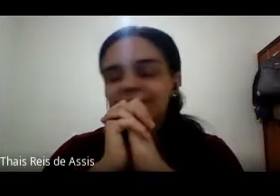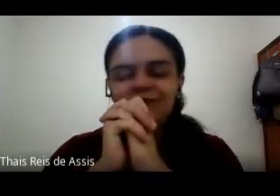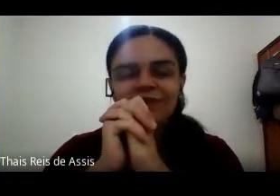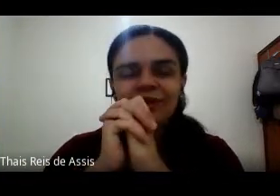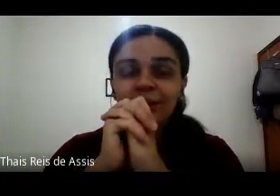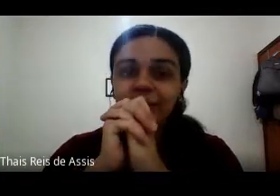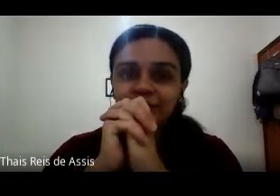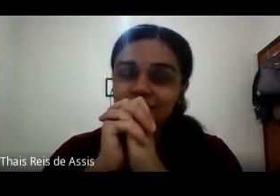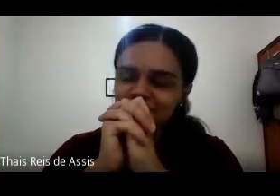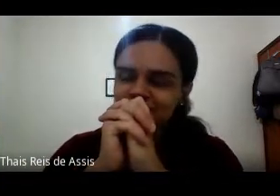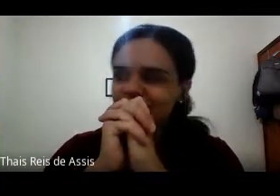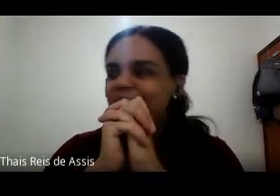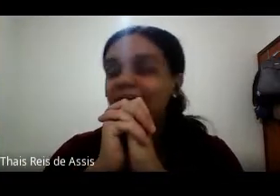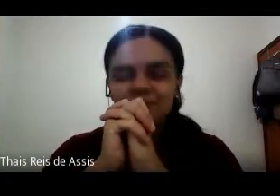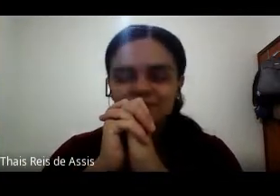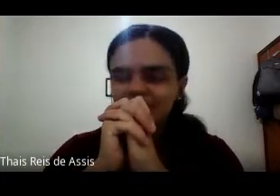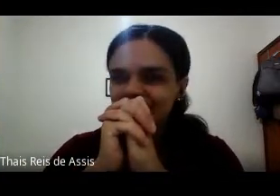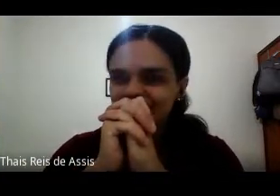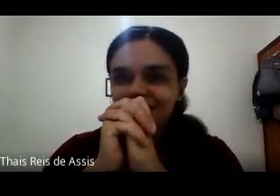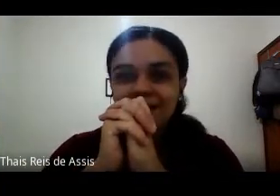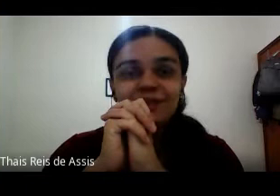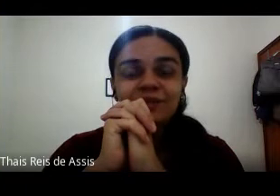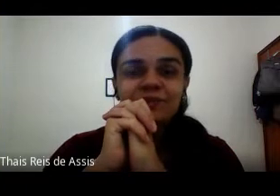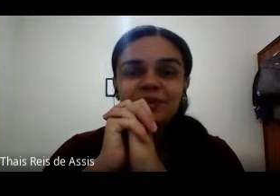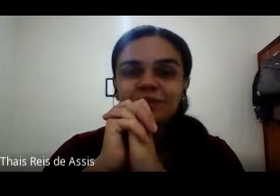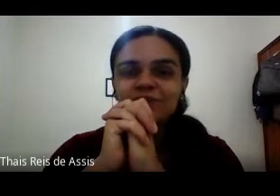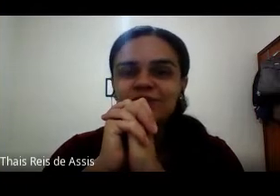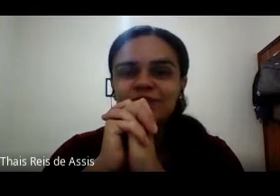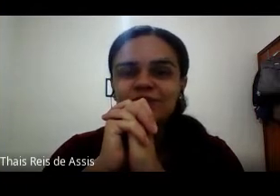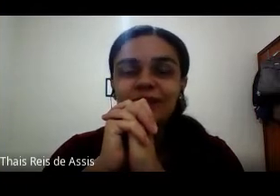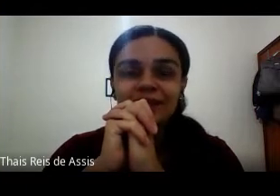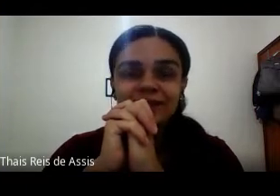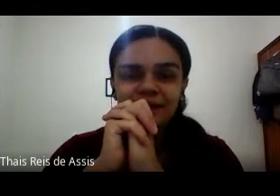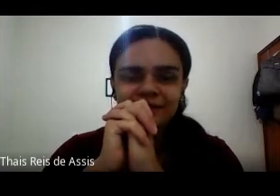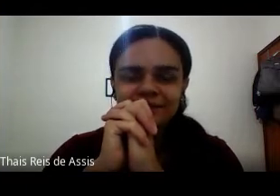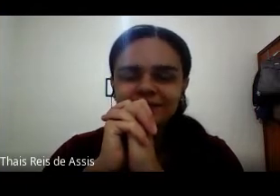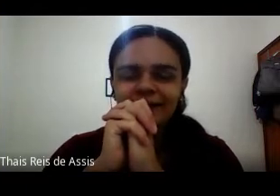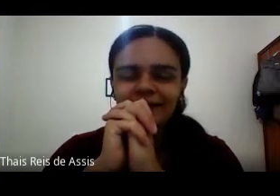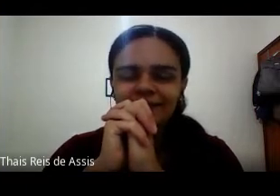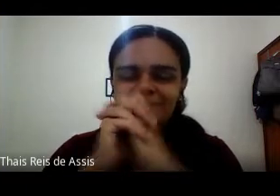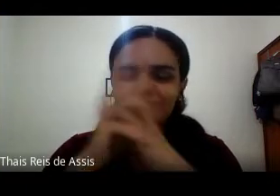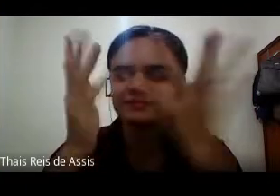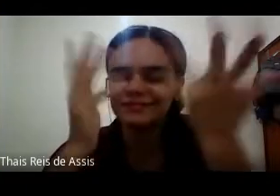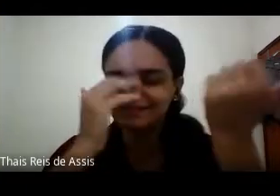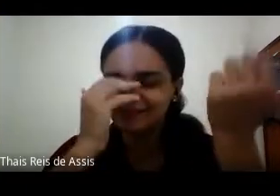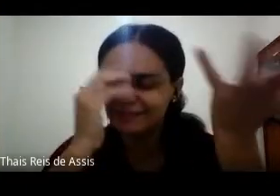cabeça e resolvi que eu ia comprar meu vestido de noiva. E realmente eu comprei. Só que eu comprei meu vestido de noiva no AliExpress, na